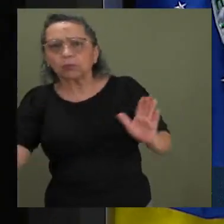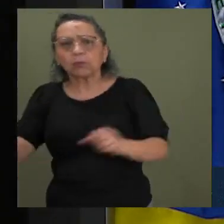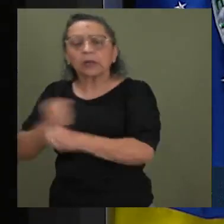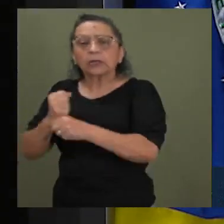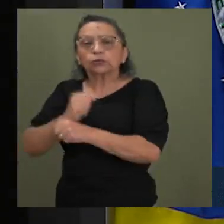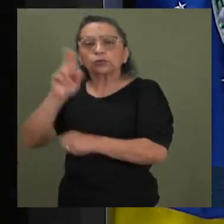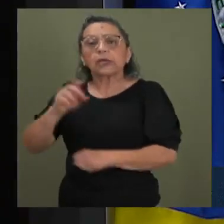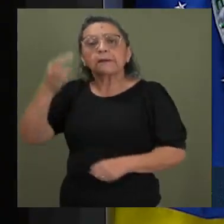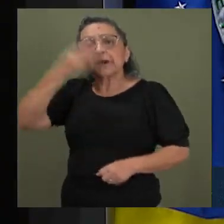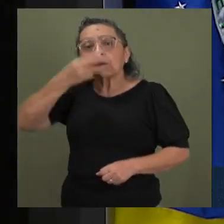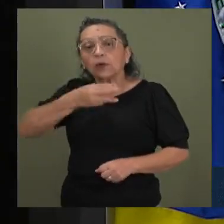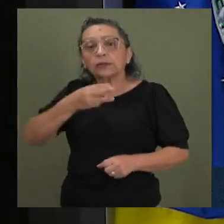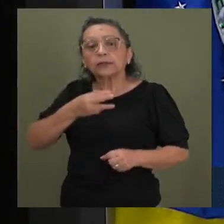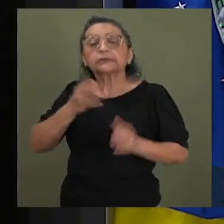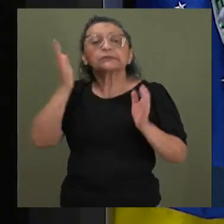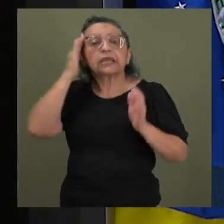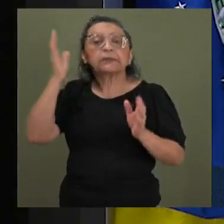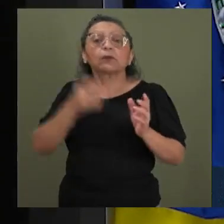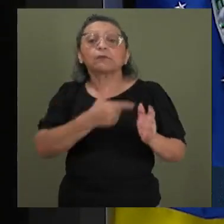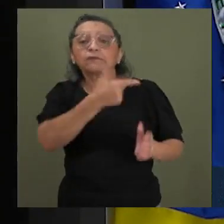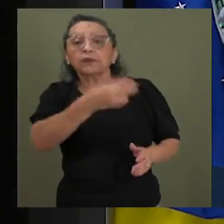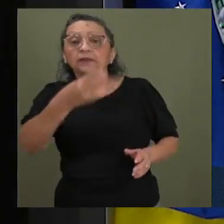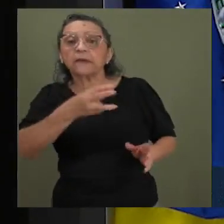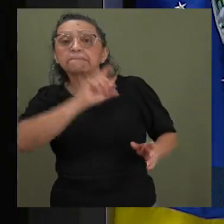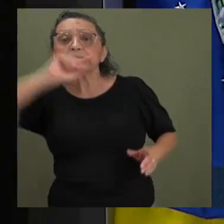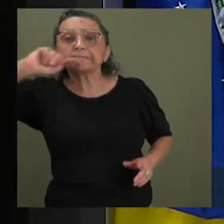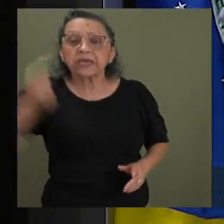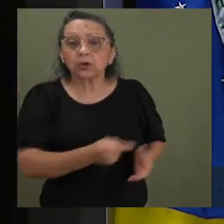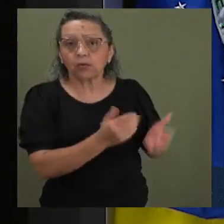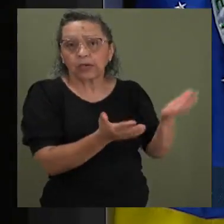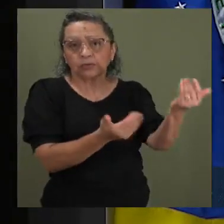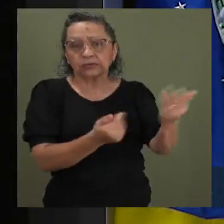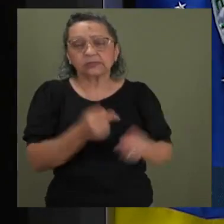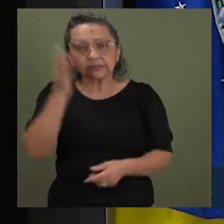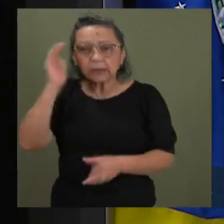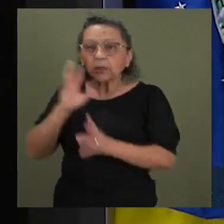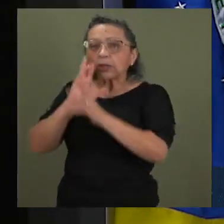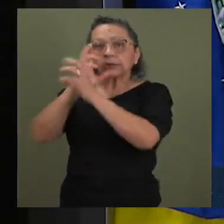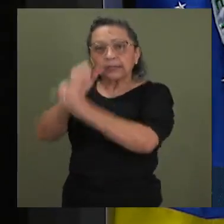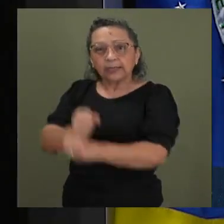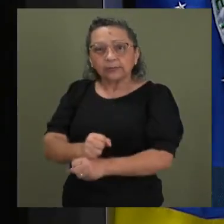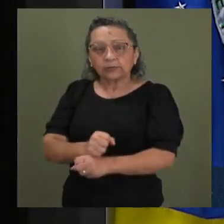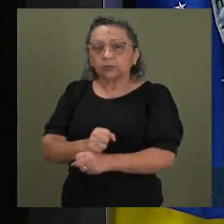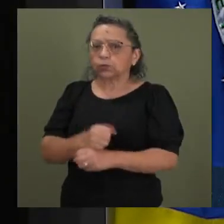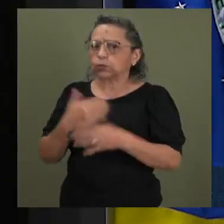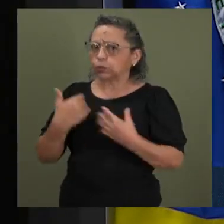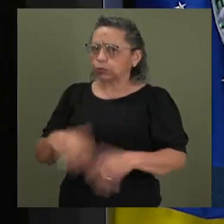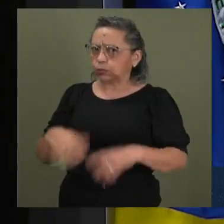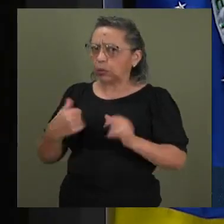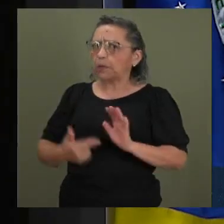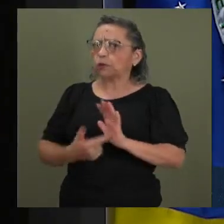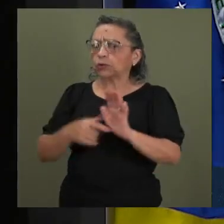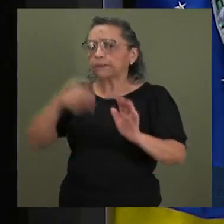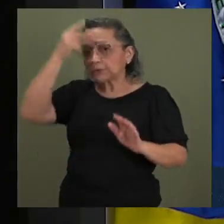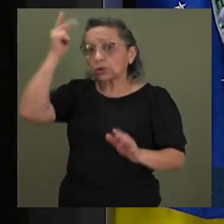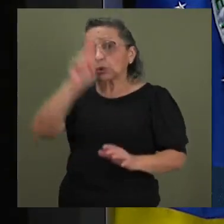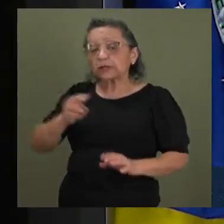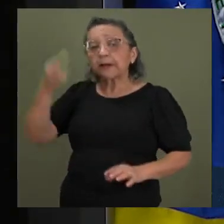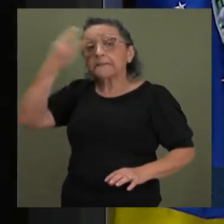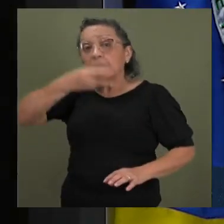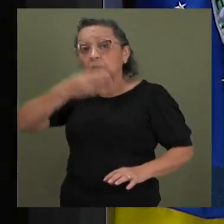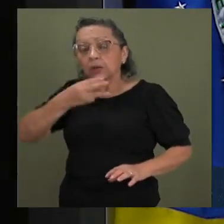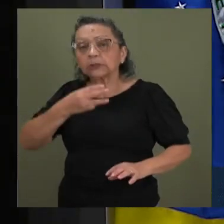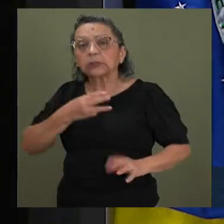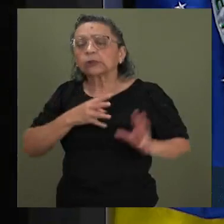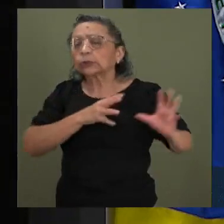em 23 mil adolescentes. Os resultados, senador Jorge Seife, mostraram que os usuários de maconha